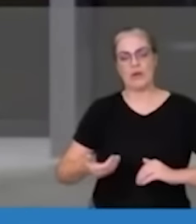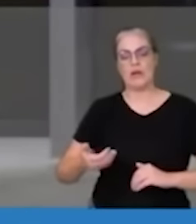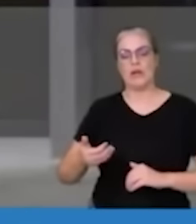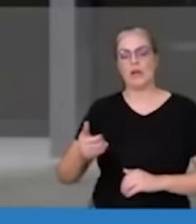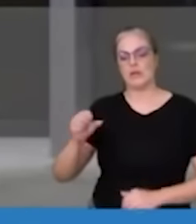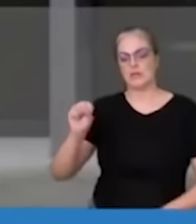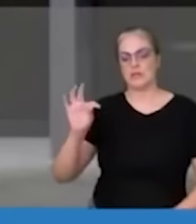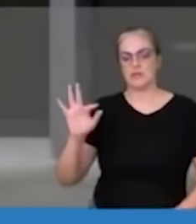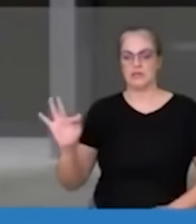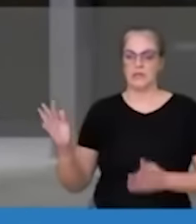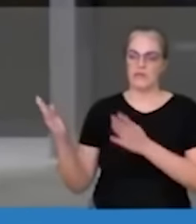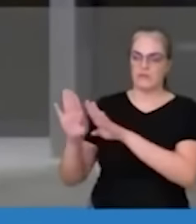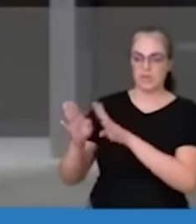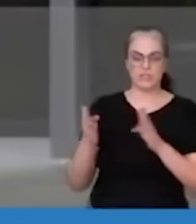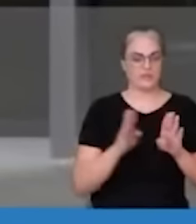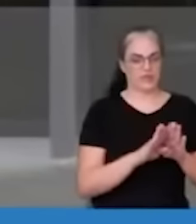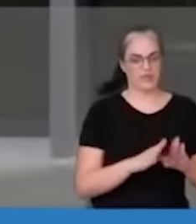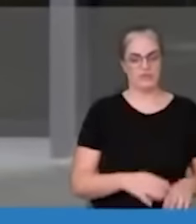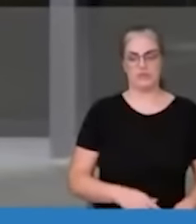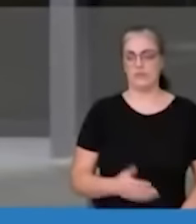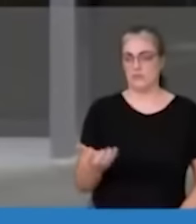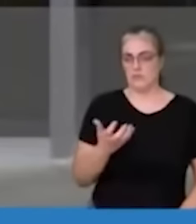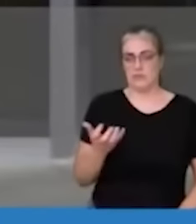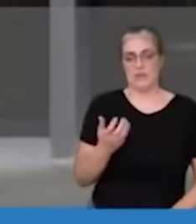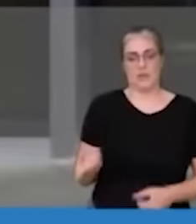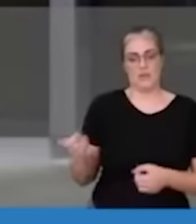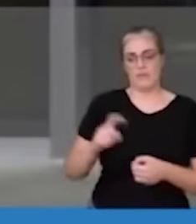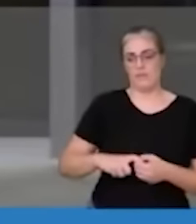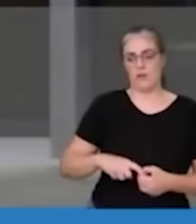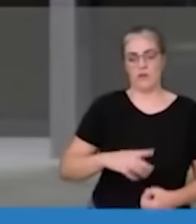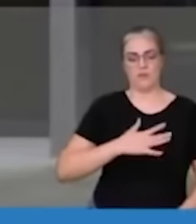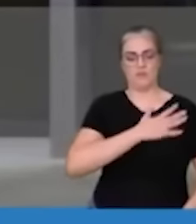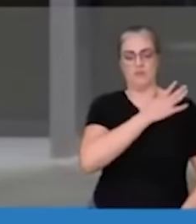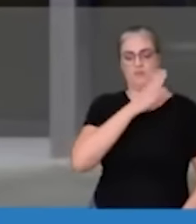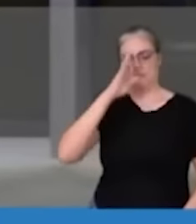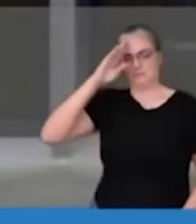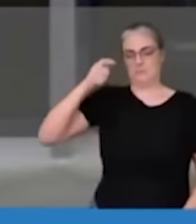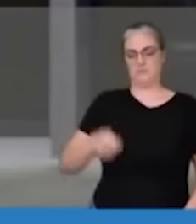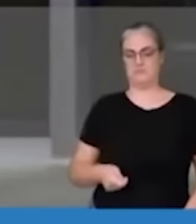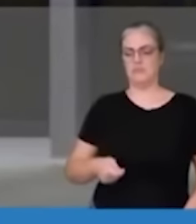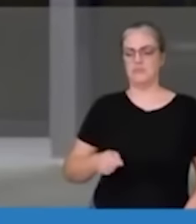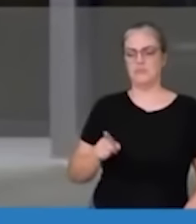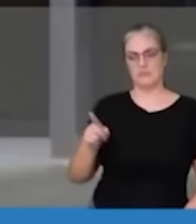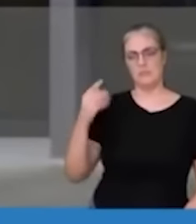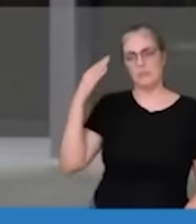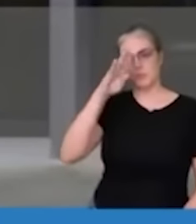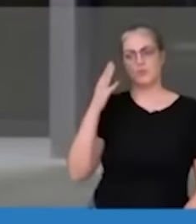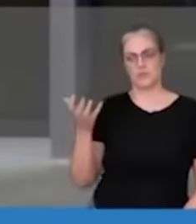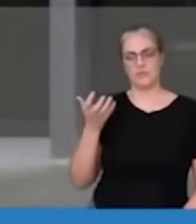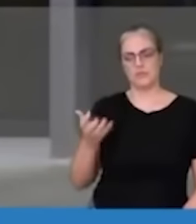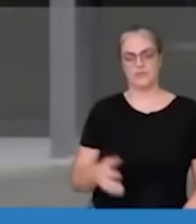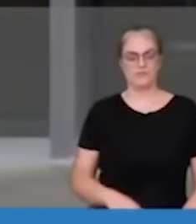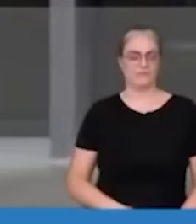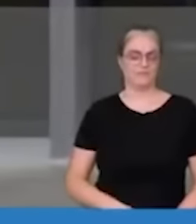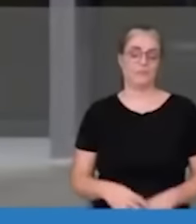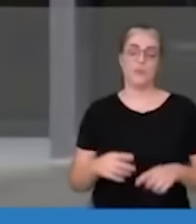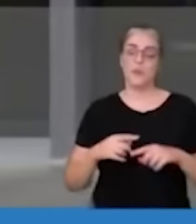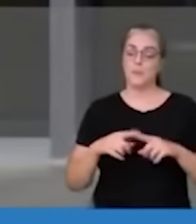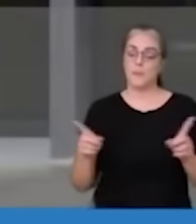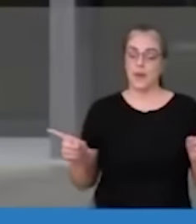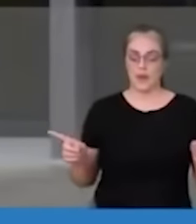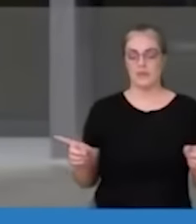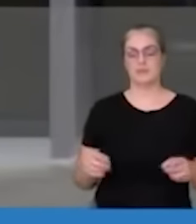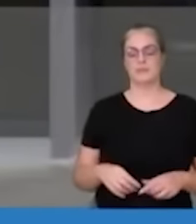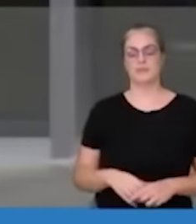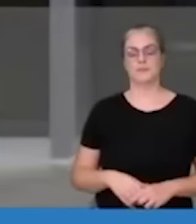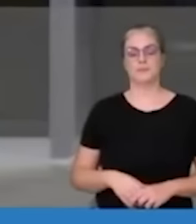acontecer. Volta da ditadura que o Bolsonaro tanto defendeu. Mas eu acho que à medida que você libera todas